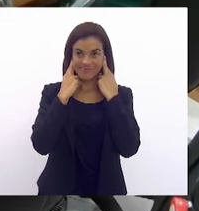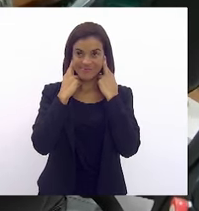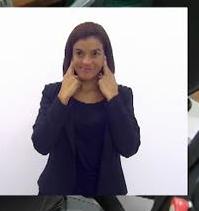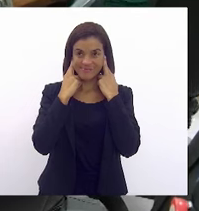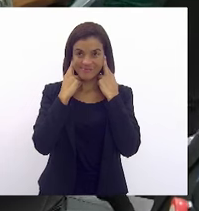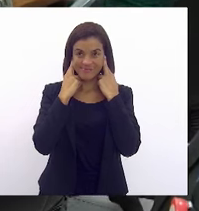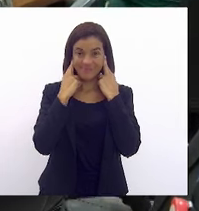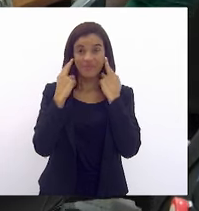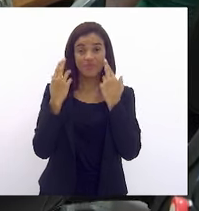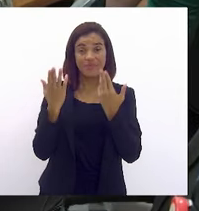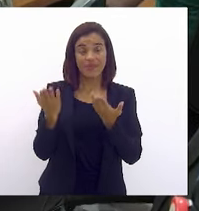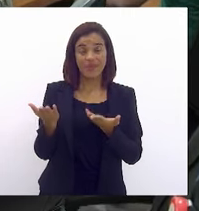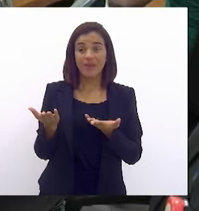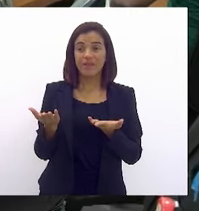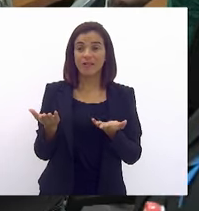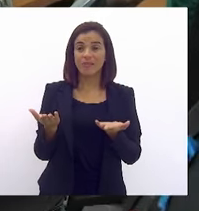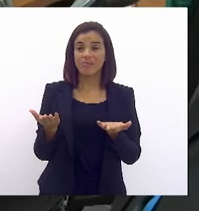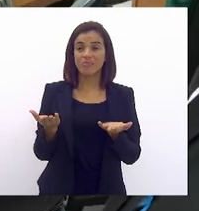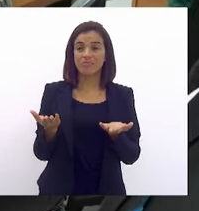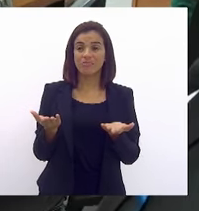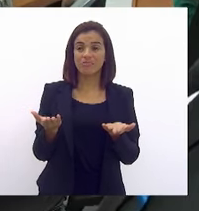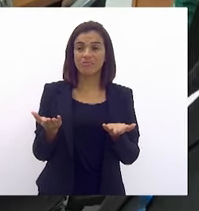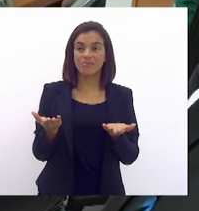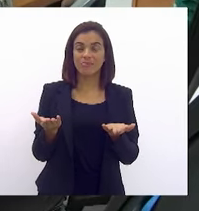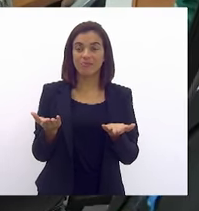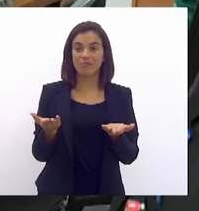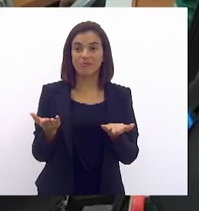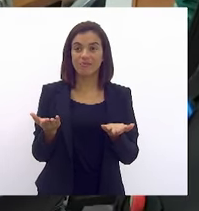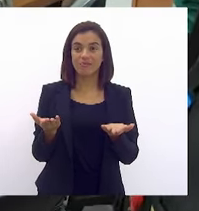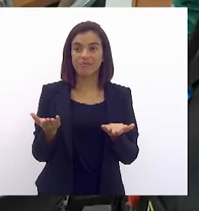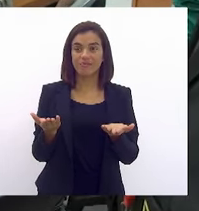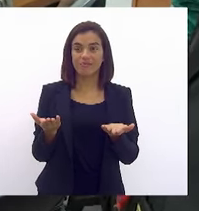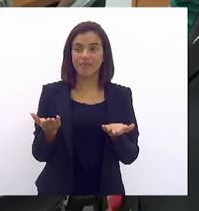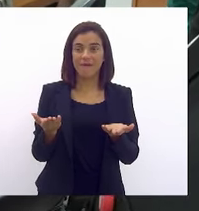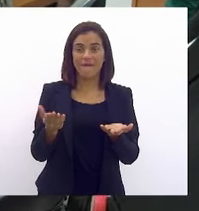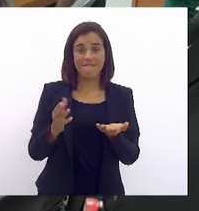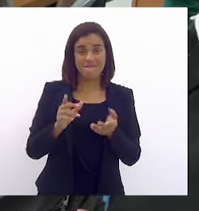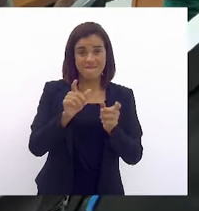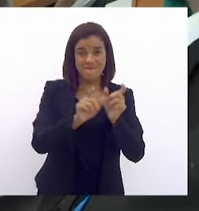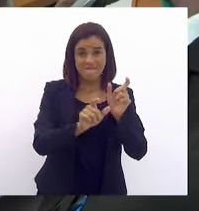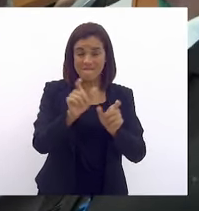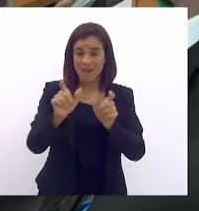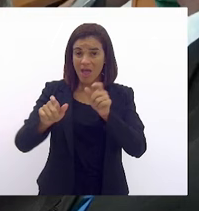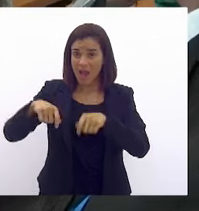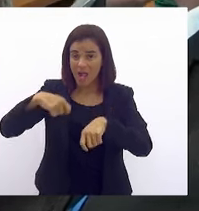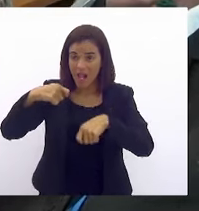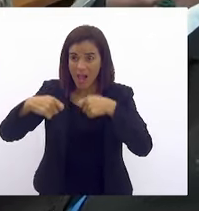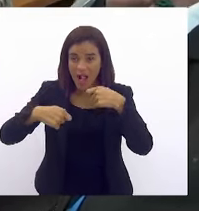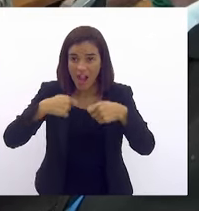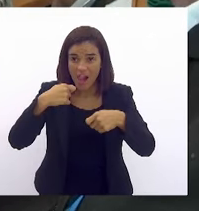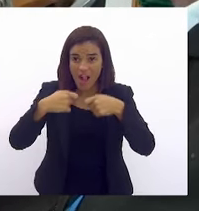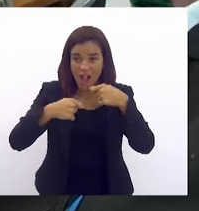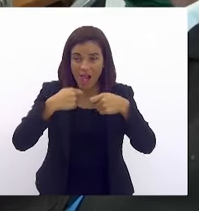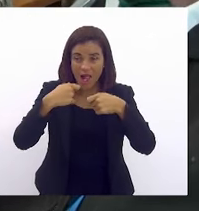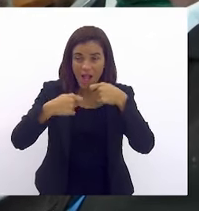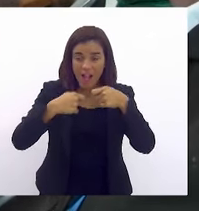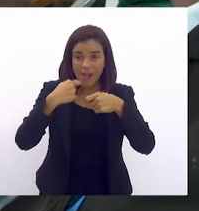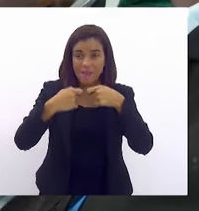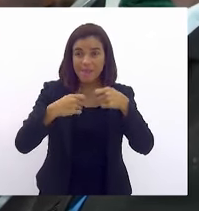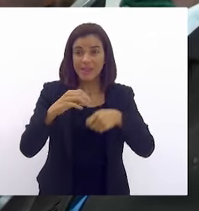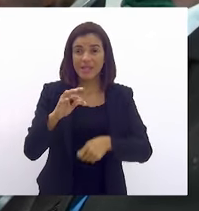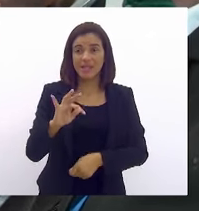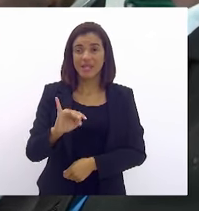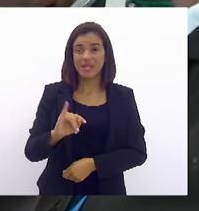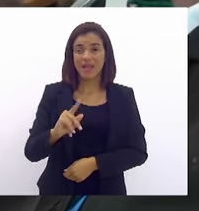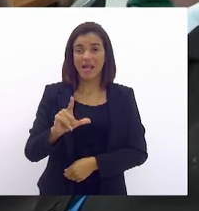Ela vem do canal. É muita gente comendo daquele filé daquela tilápia que está saindo de lá.